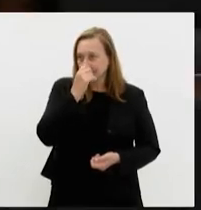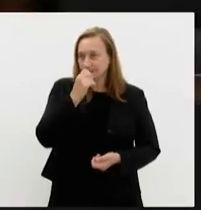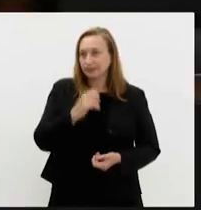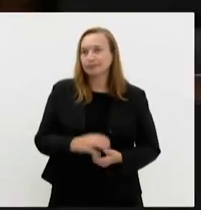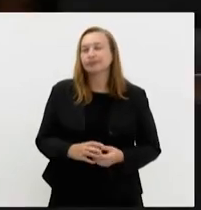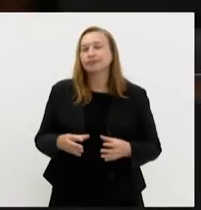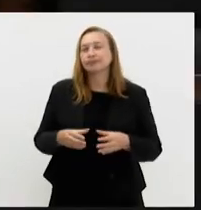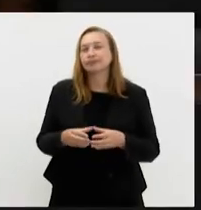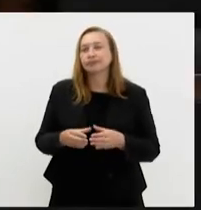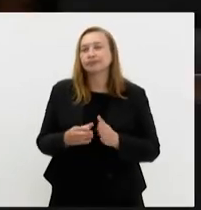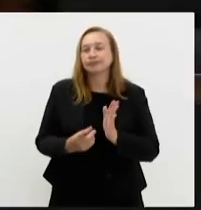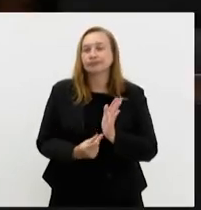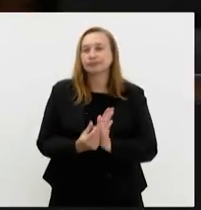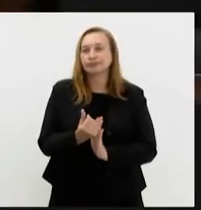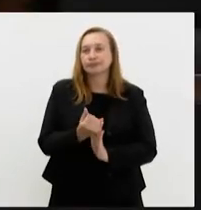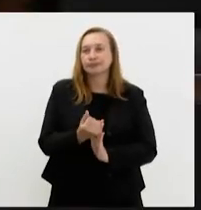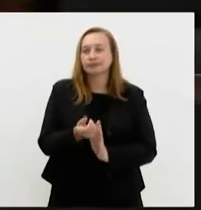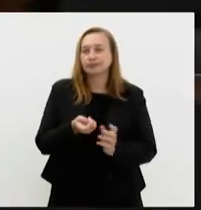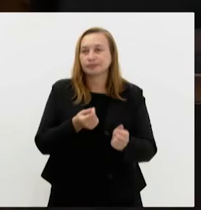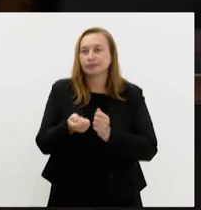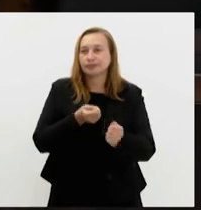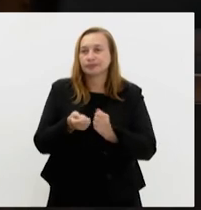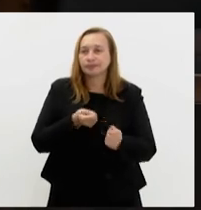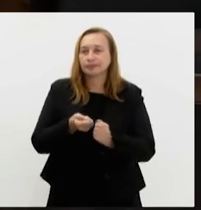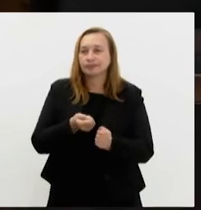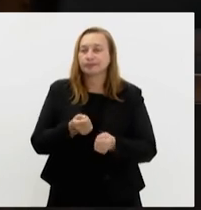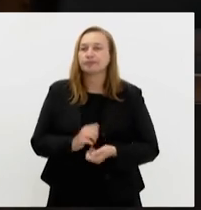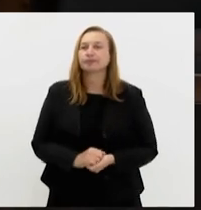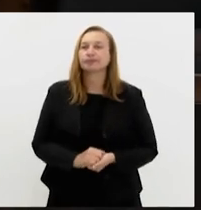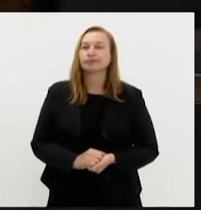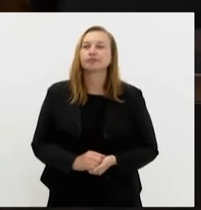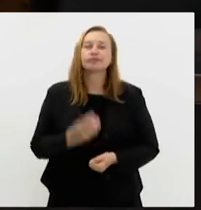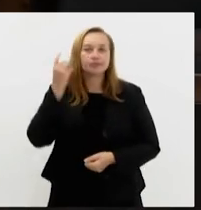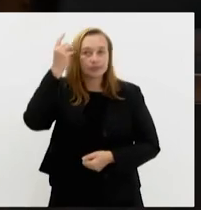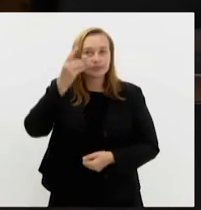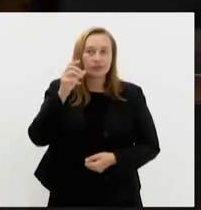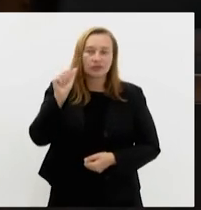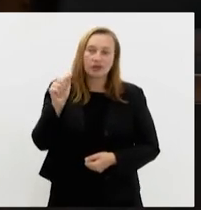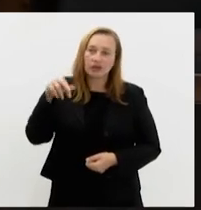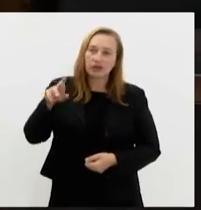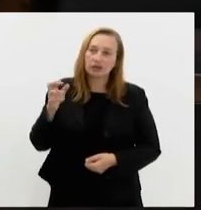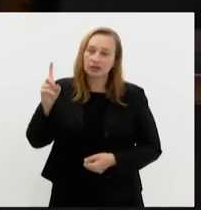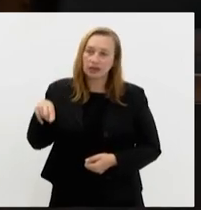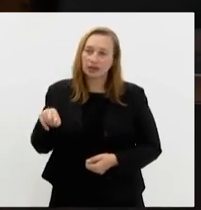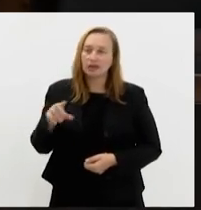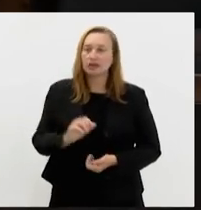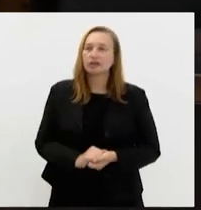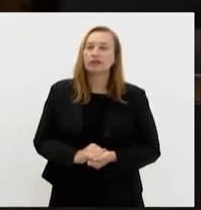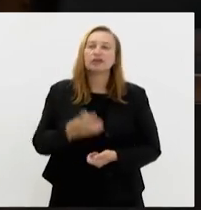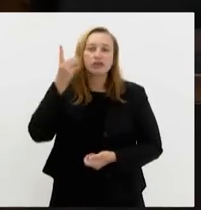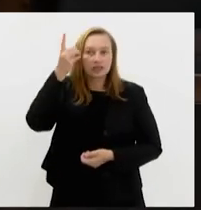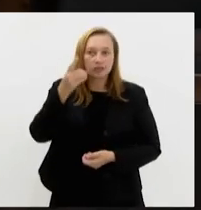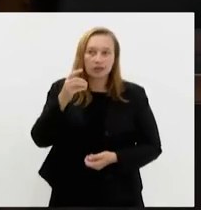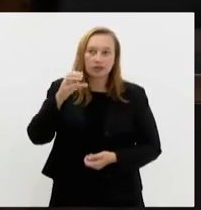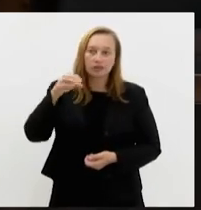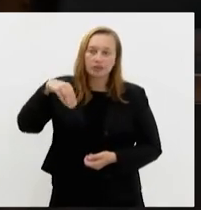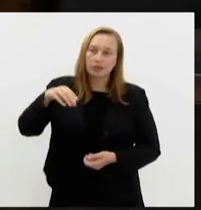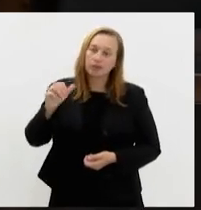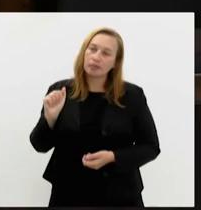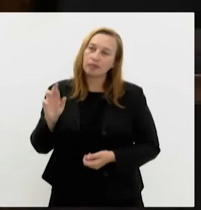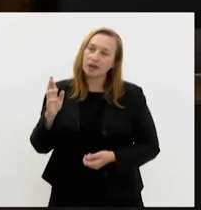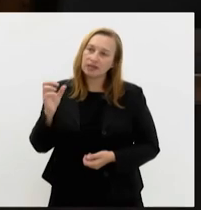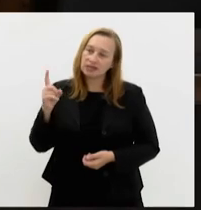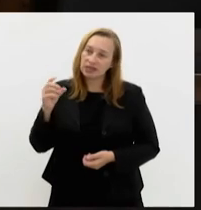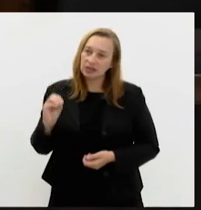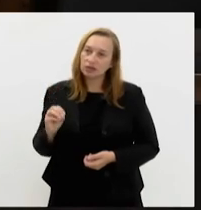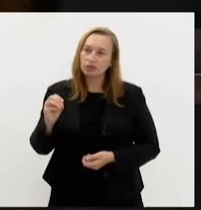Pela Comissão de Orçamento, Finanças, Fiscalização Financeira e Controle, deputado André Corrêa, deputado Carlos Macedo, deputado